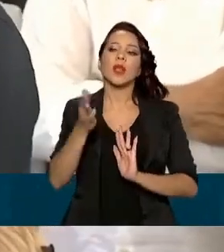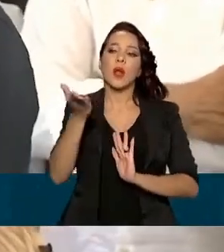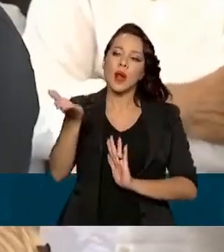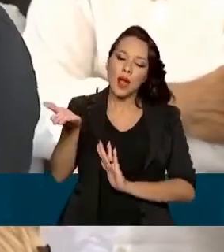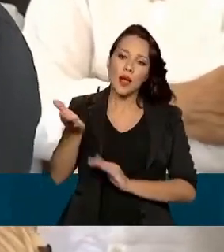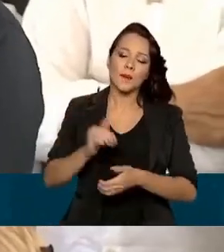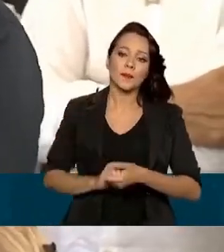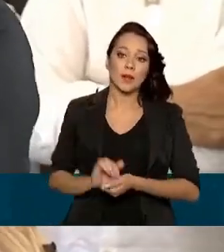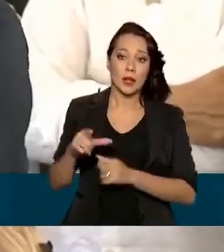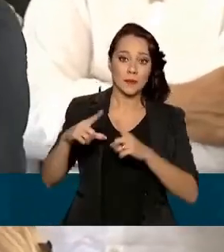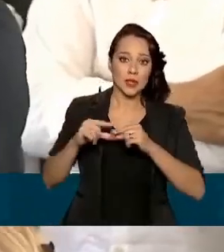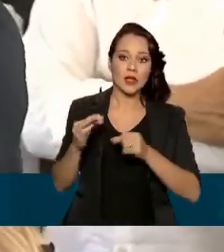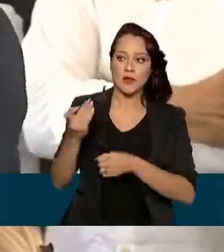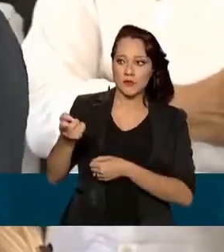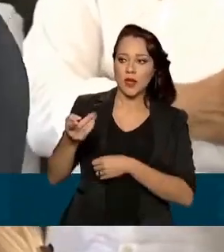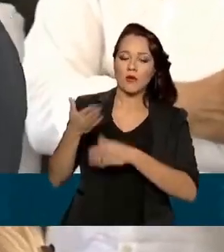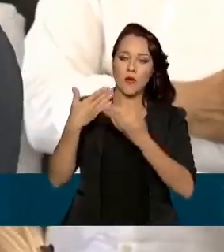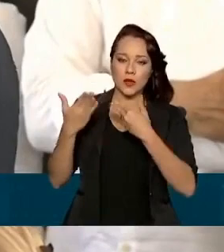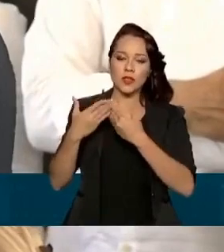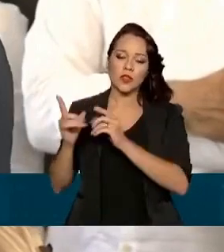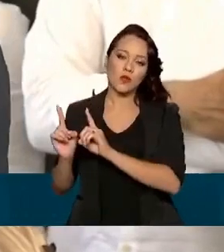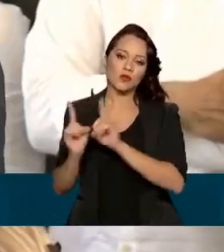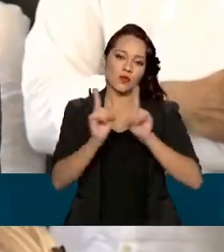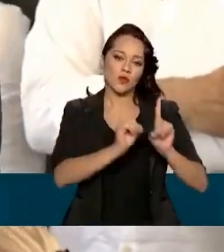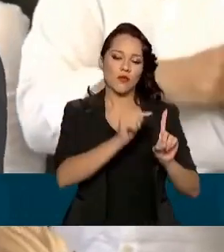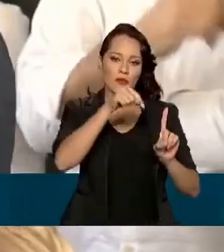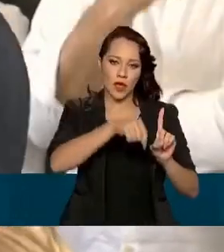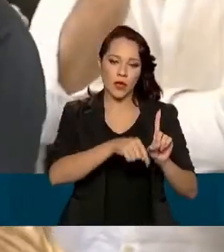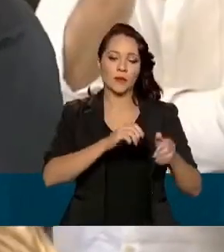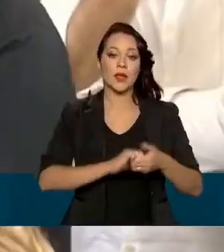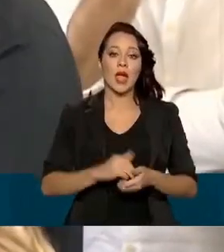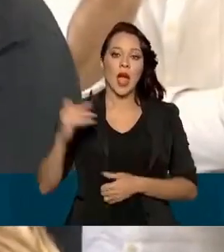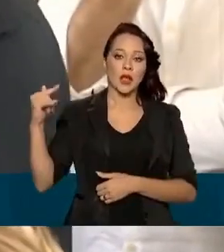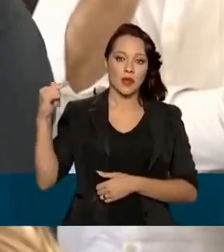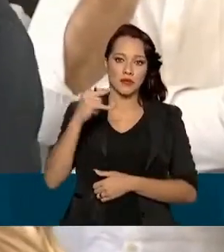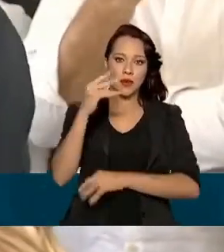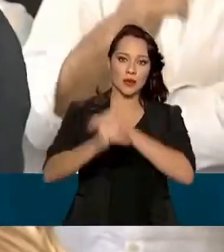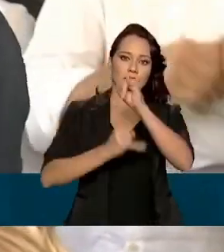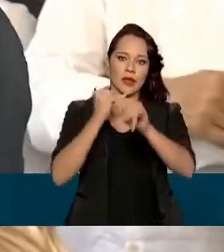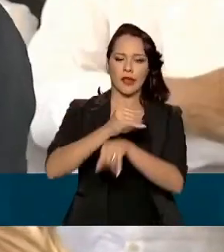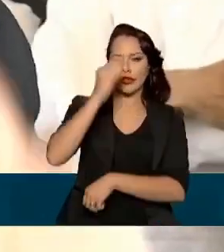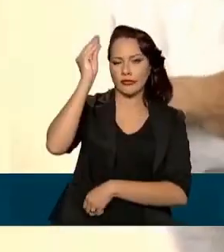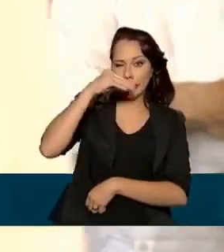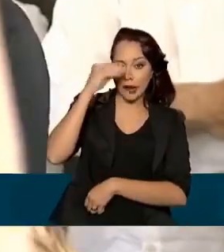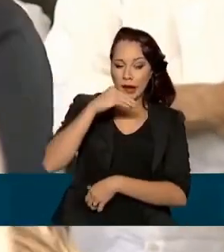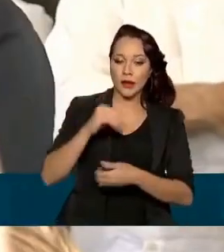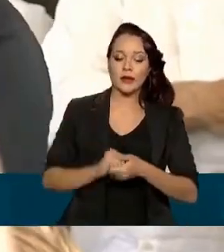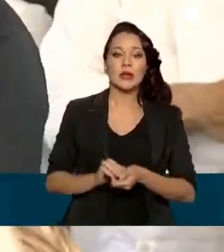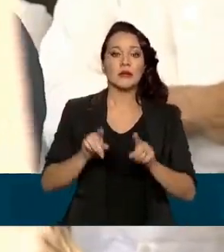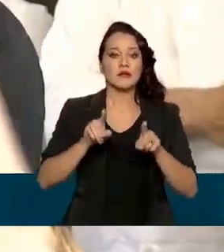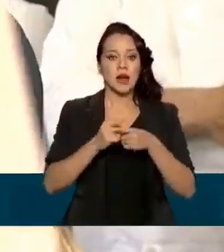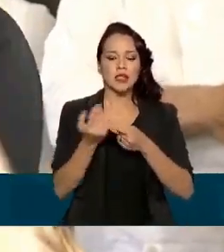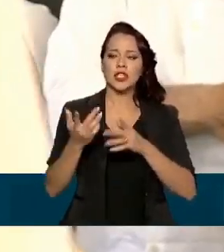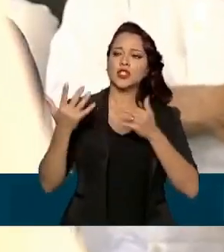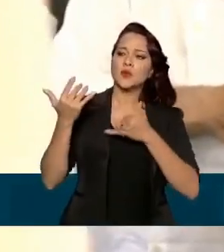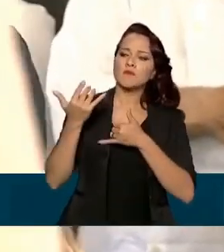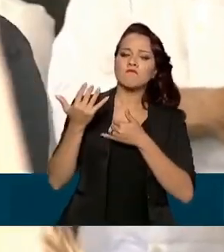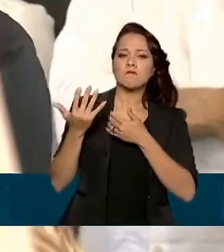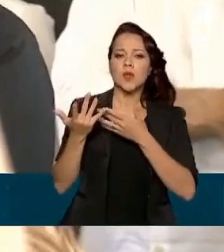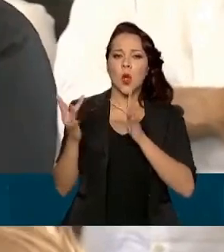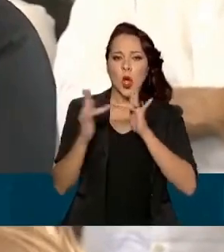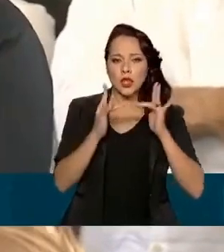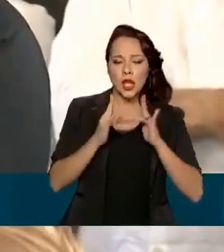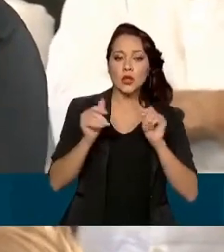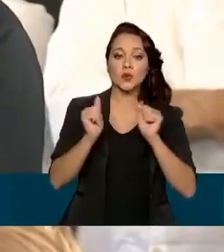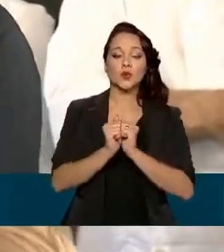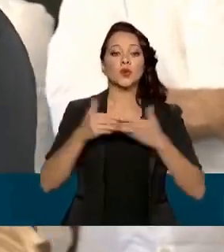mesmo, ele veio comigo para cá e no avião a internet bastante fraca, mas vimos mantendo contato com o